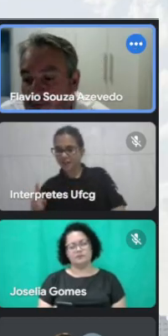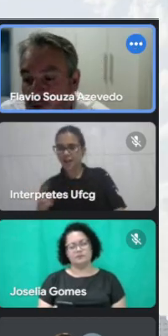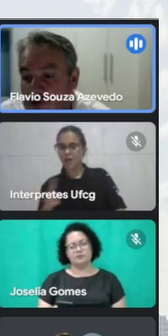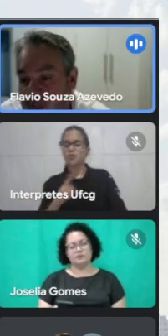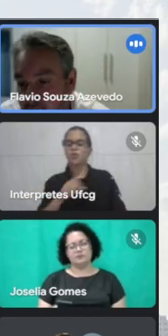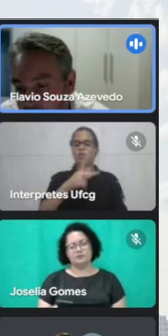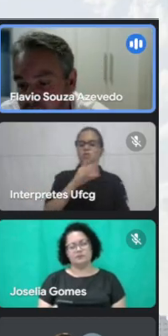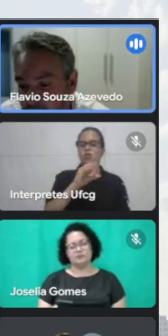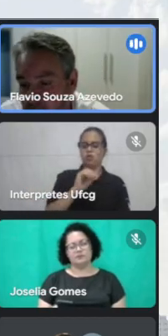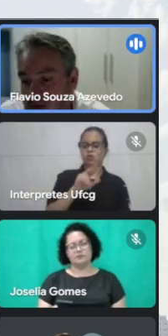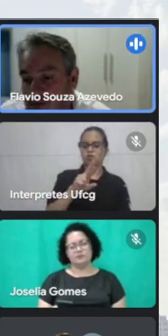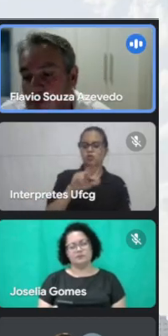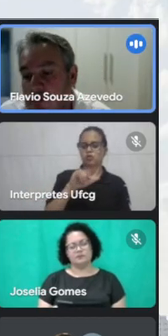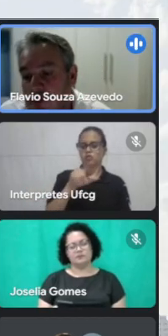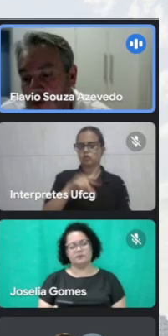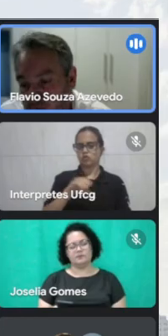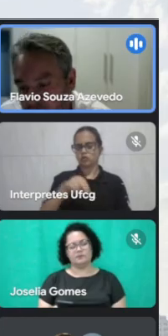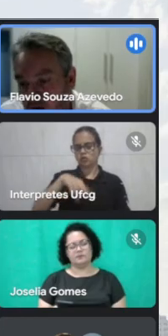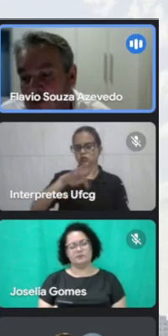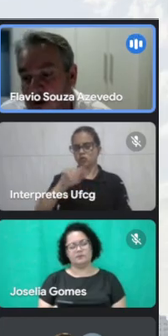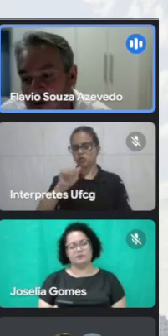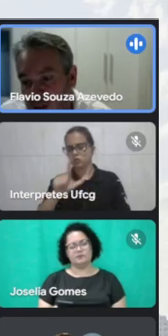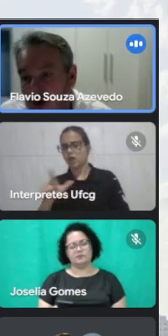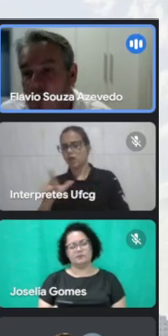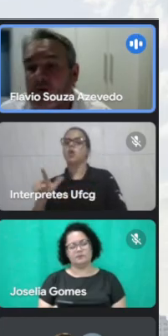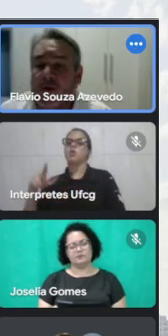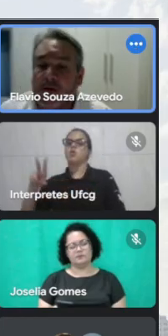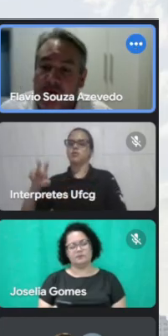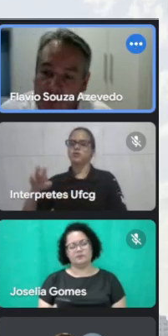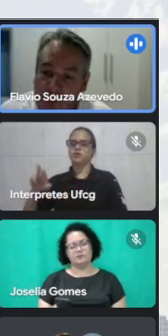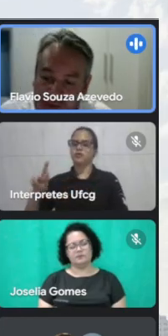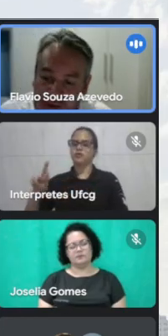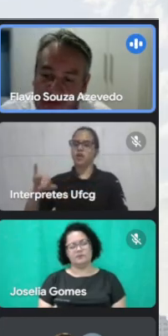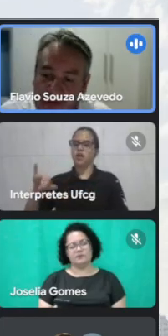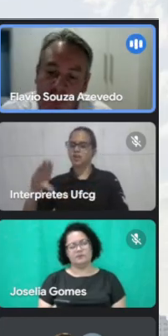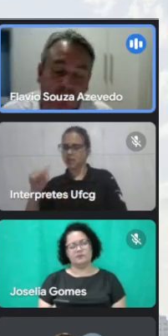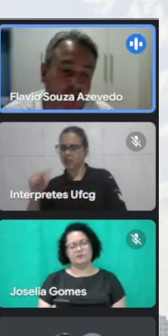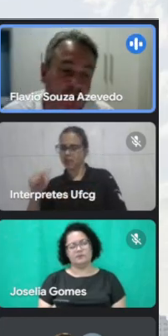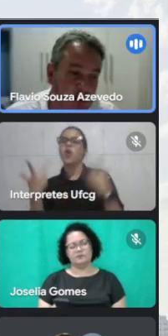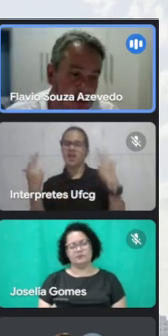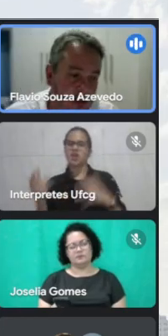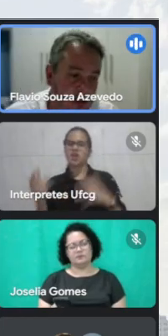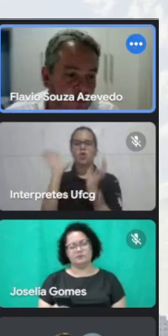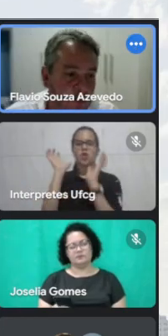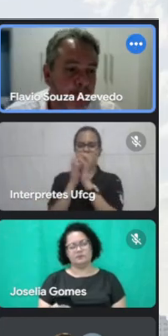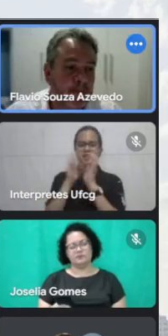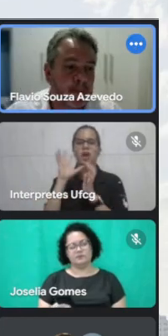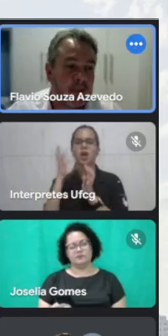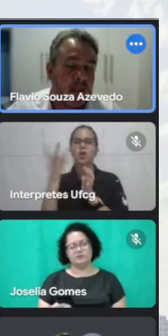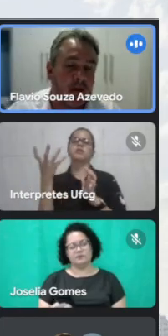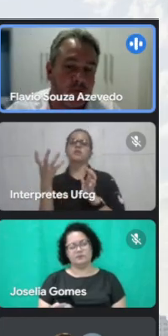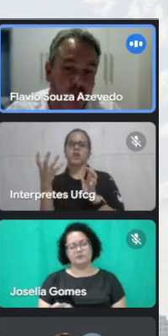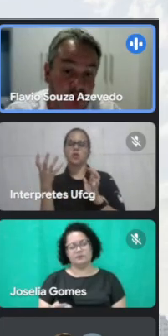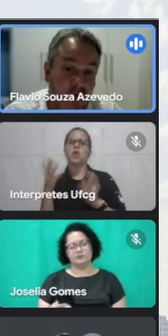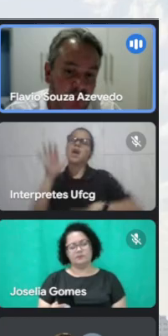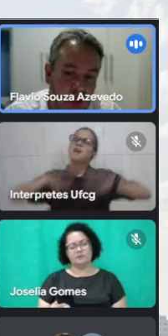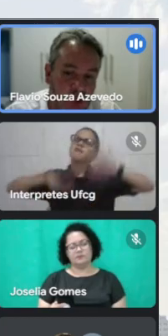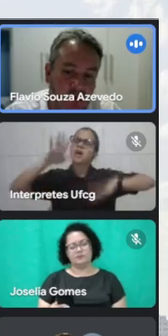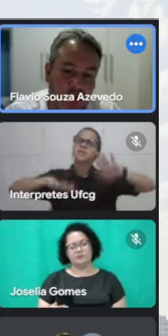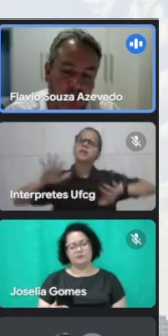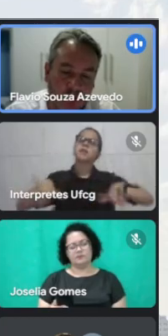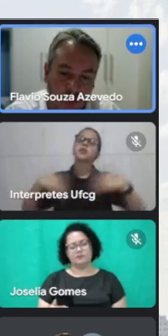né, ou os 3, né, pode ser um horizontal, um vertical e uma superfície livre. Isso vai depender do